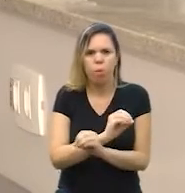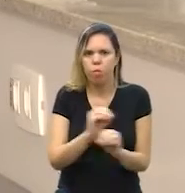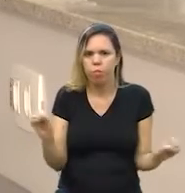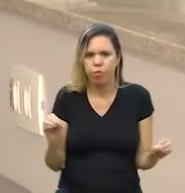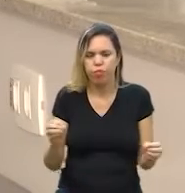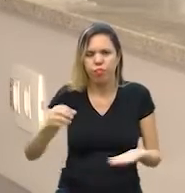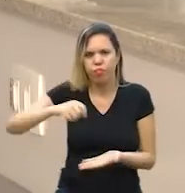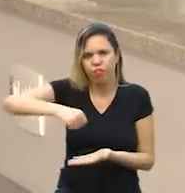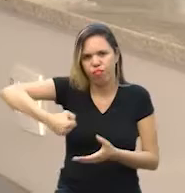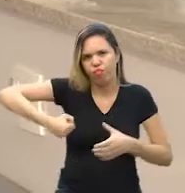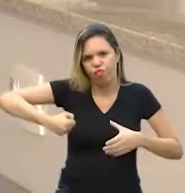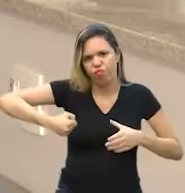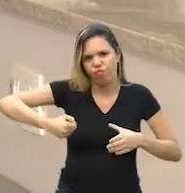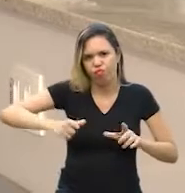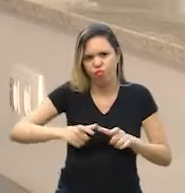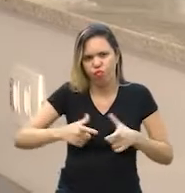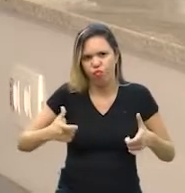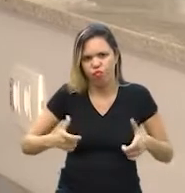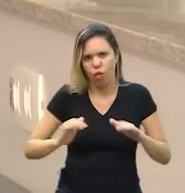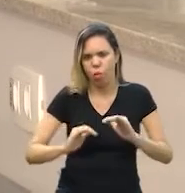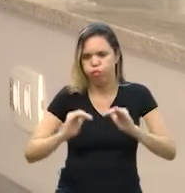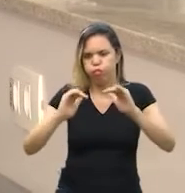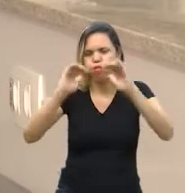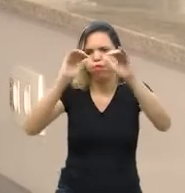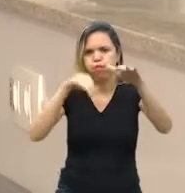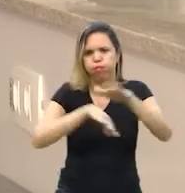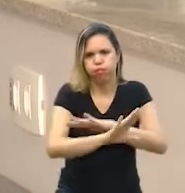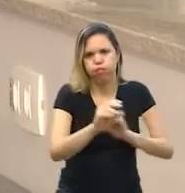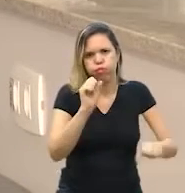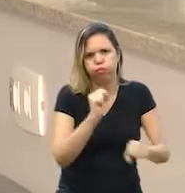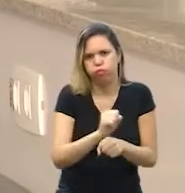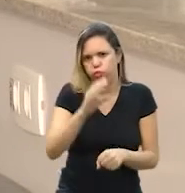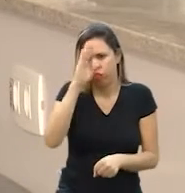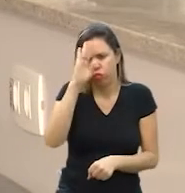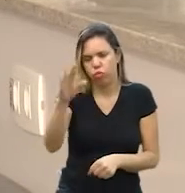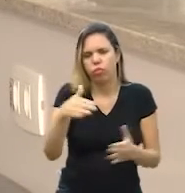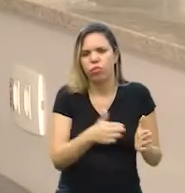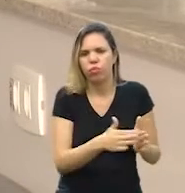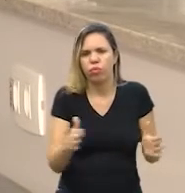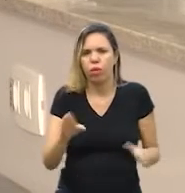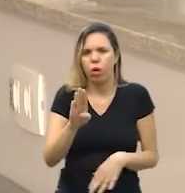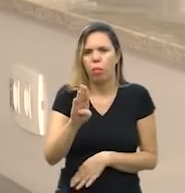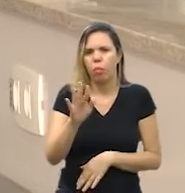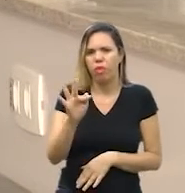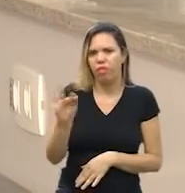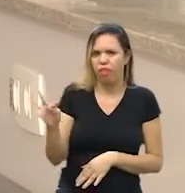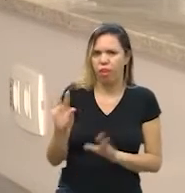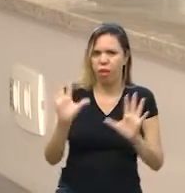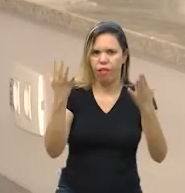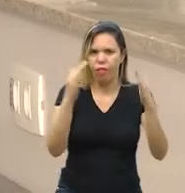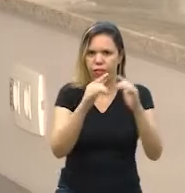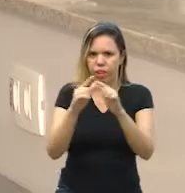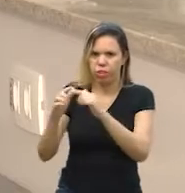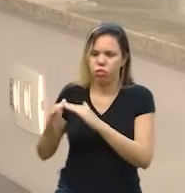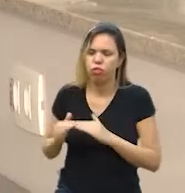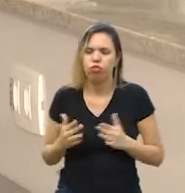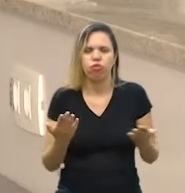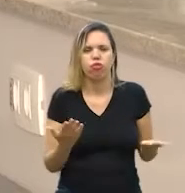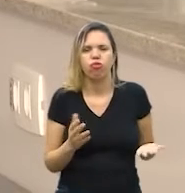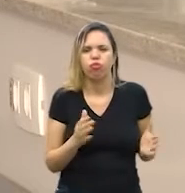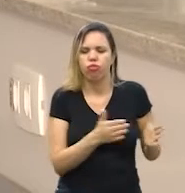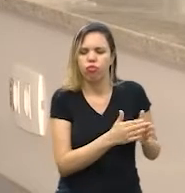fogões inutilizados e as panelas e os pratos empilhados. Esse foi o cenário principal dos bufês